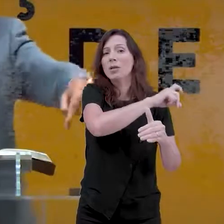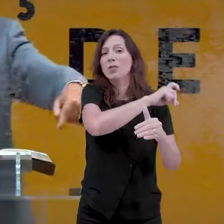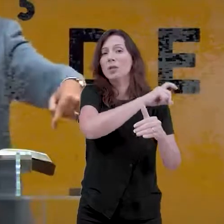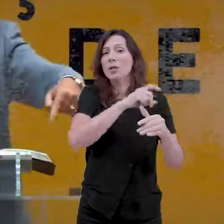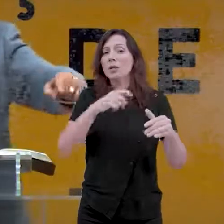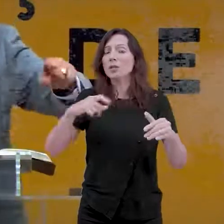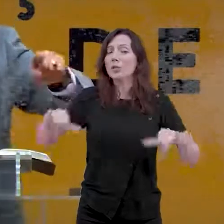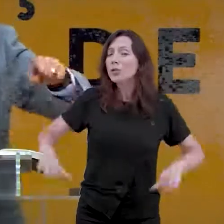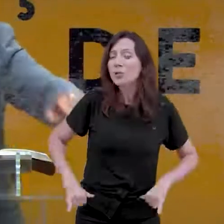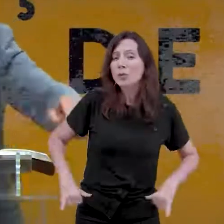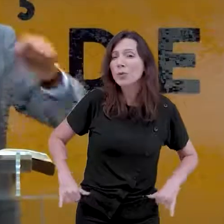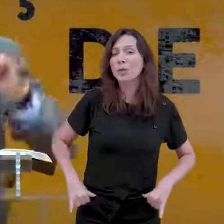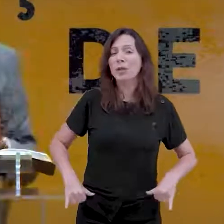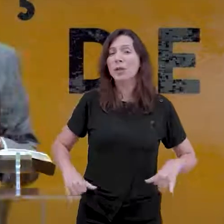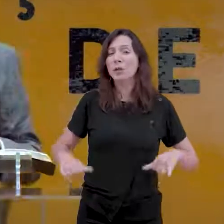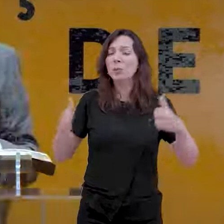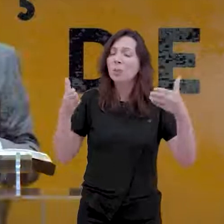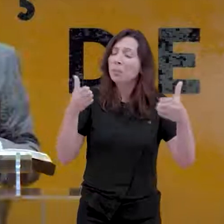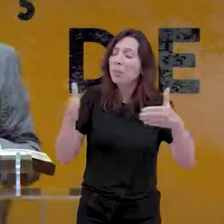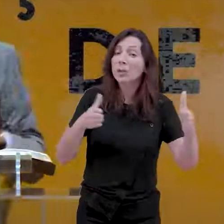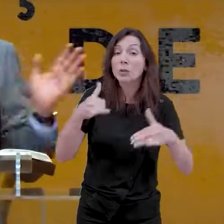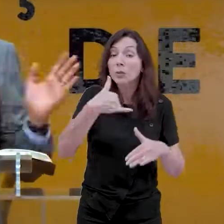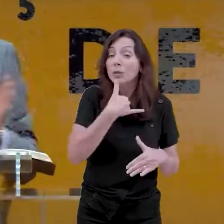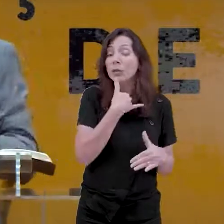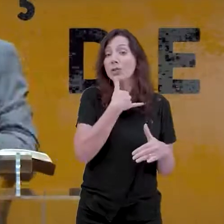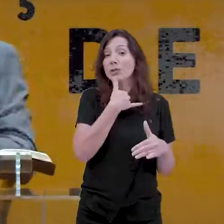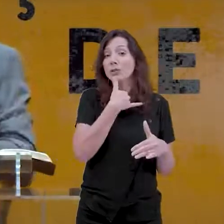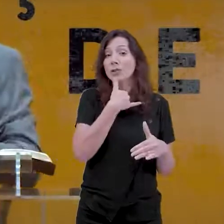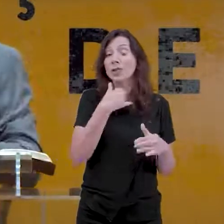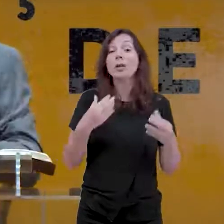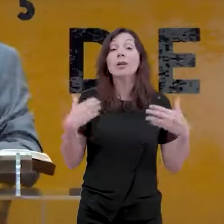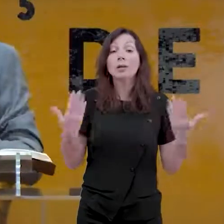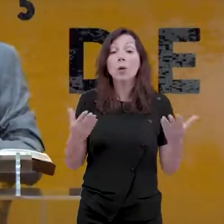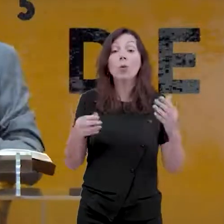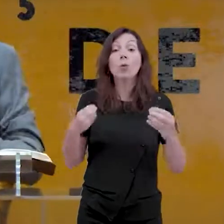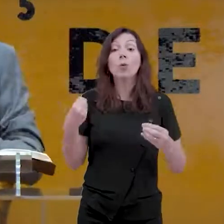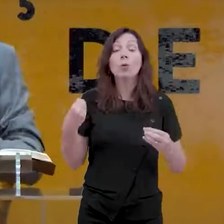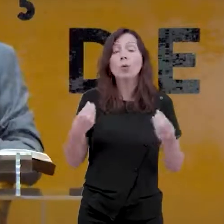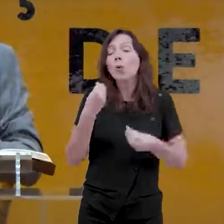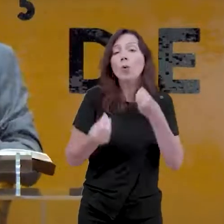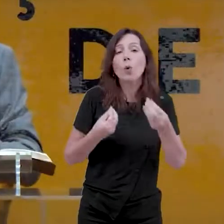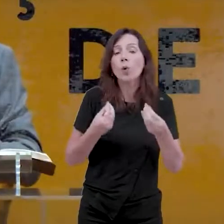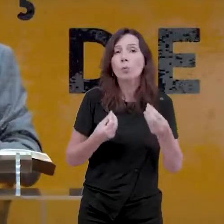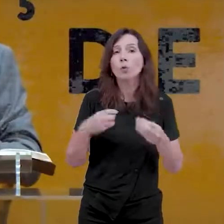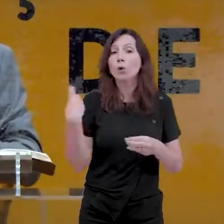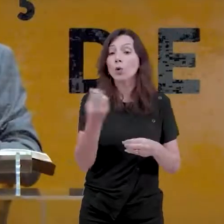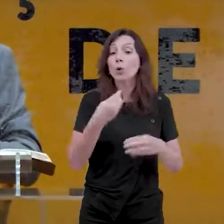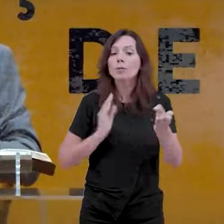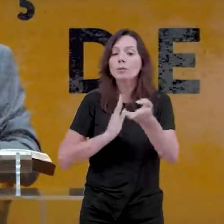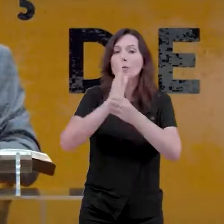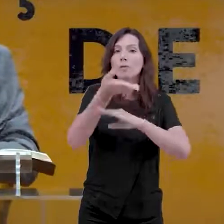na casa de Deus, onde está o Deus da casa de Deus. Então, como é que nós atravessamos esse vale? Primeiro, nós atravessamos esse